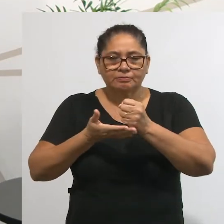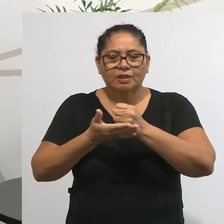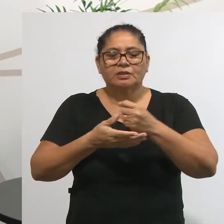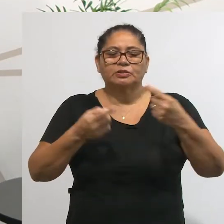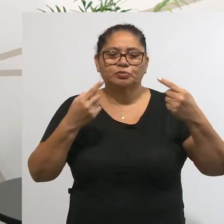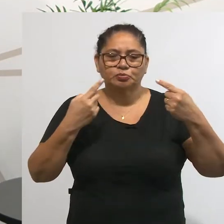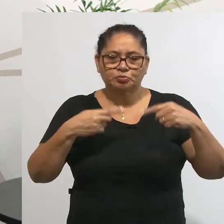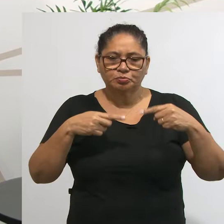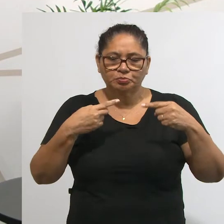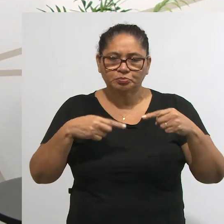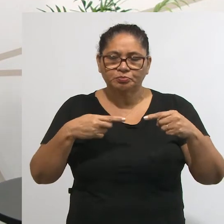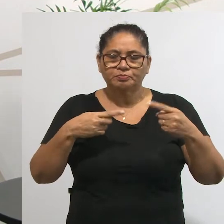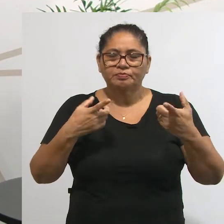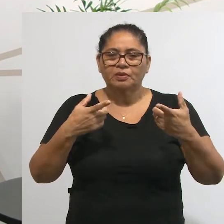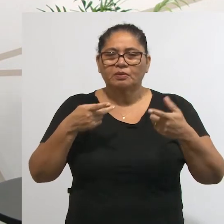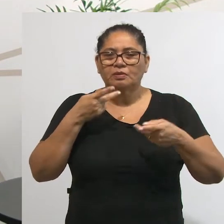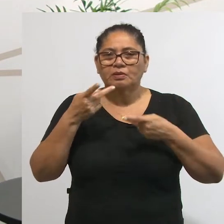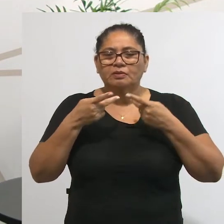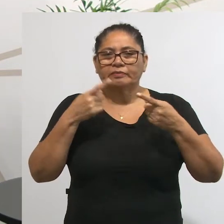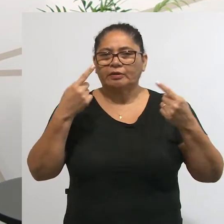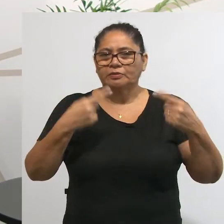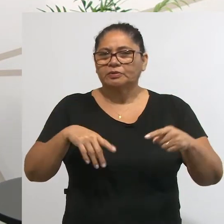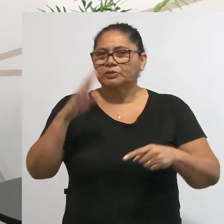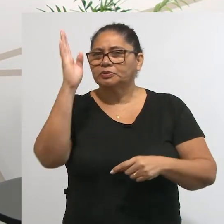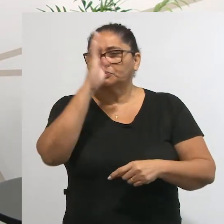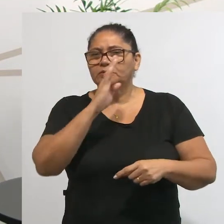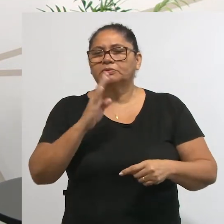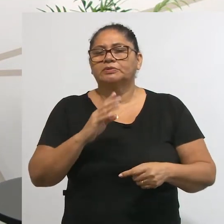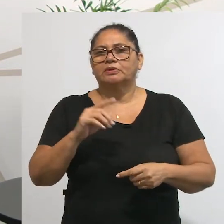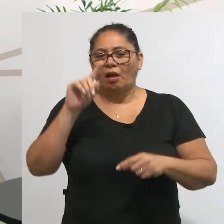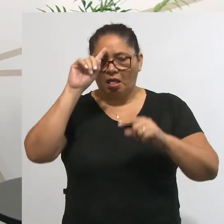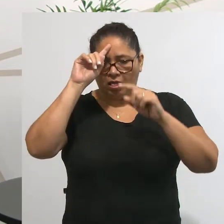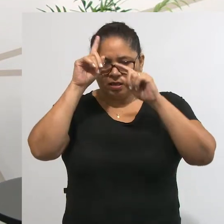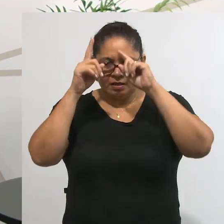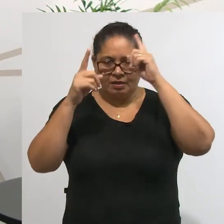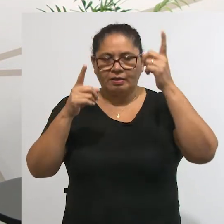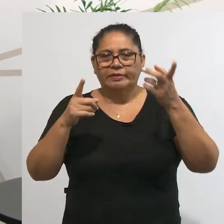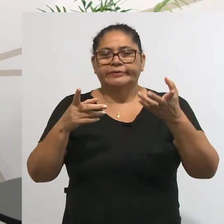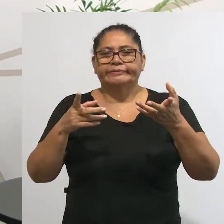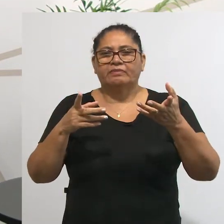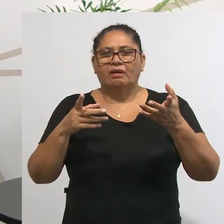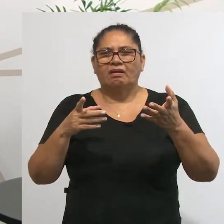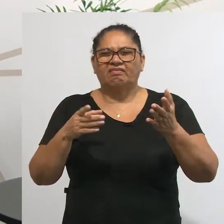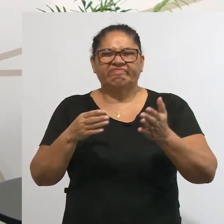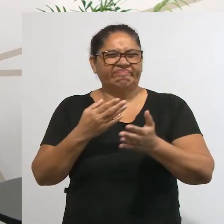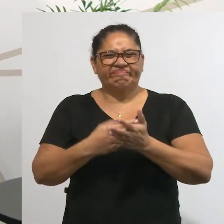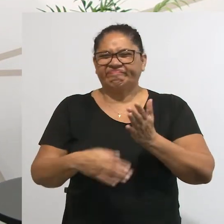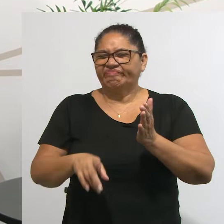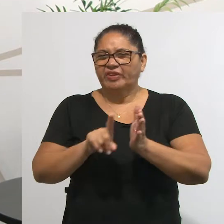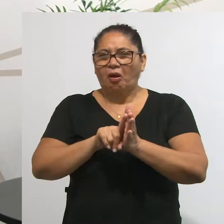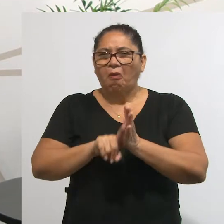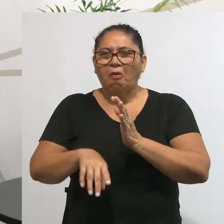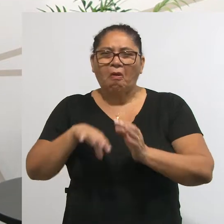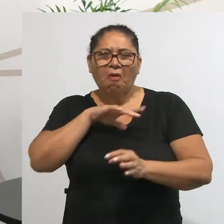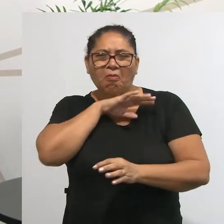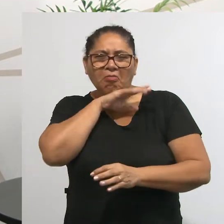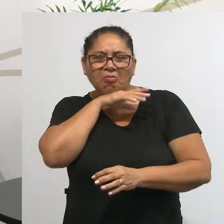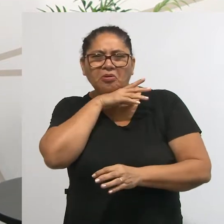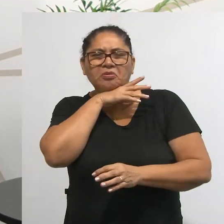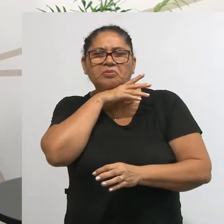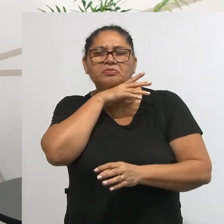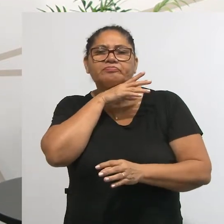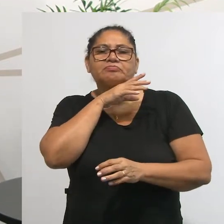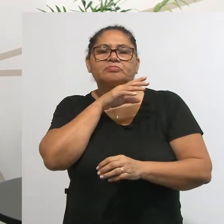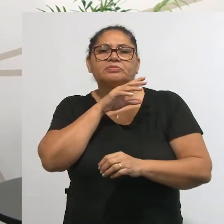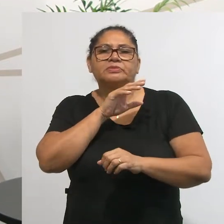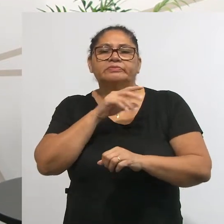base política. Quando a gente fala de política no Brasil, a gente sempre tem uma ideia de algo negativo, mas na verdade, quando